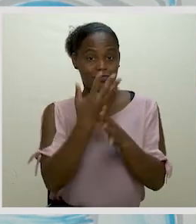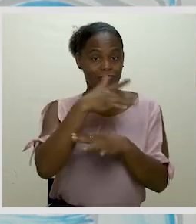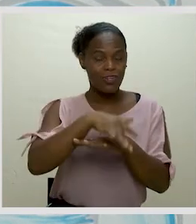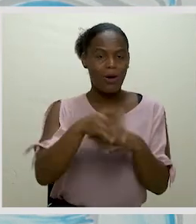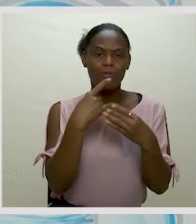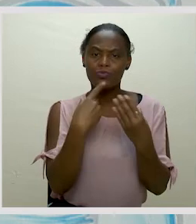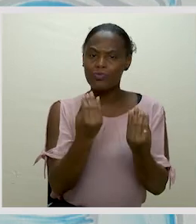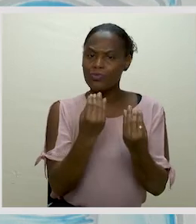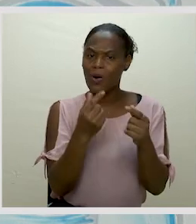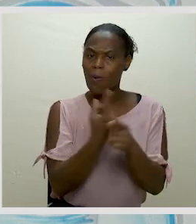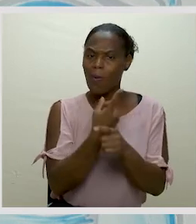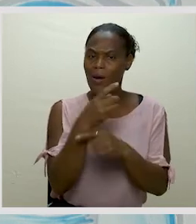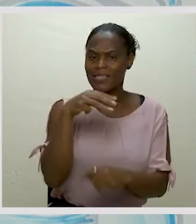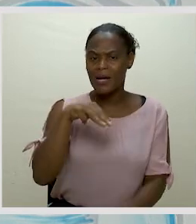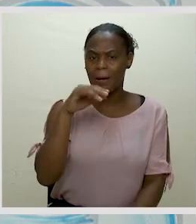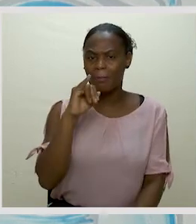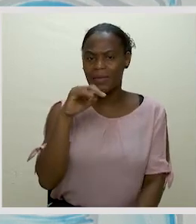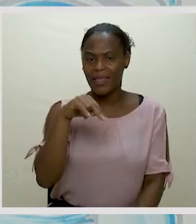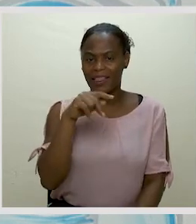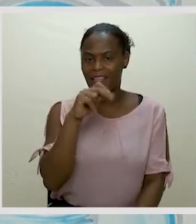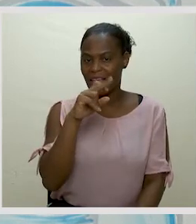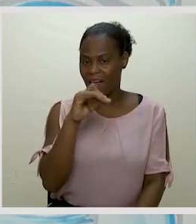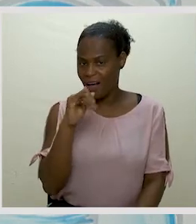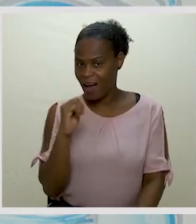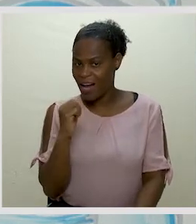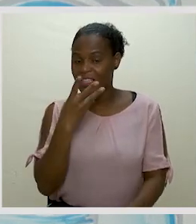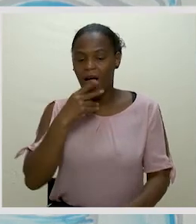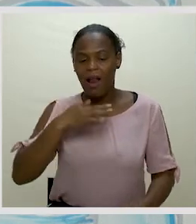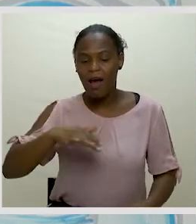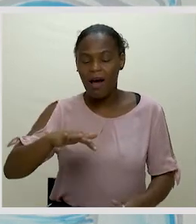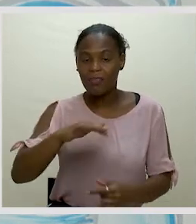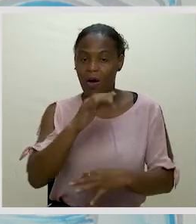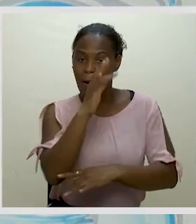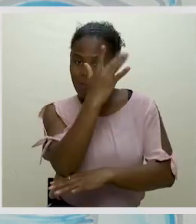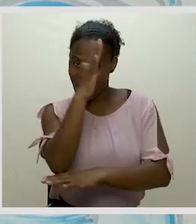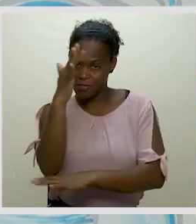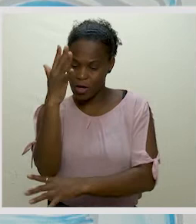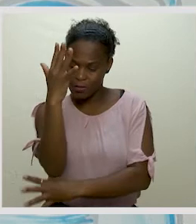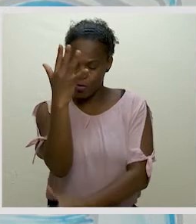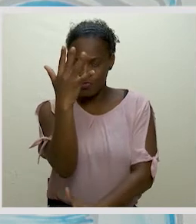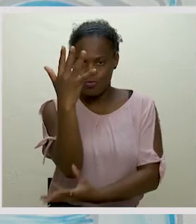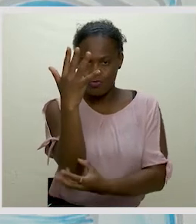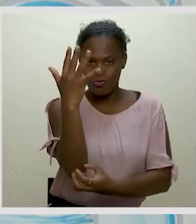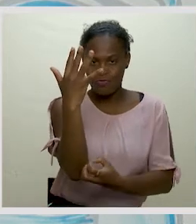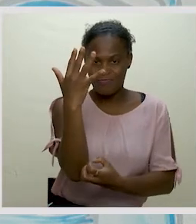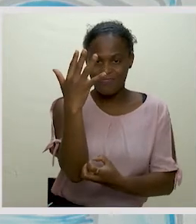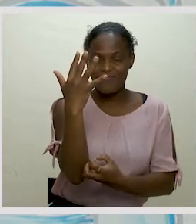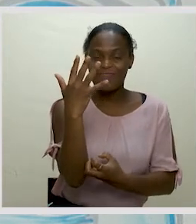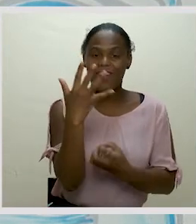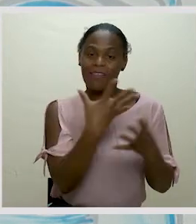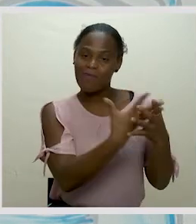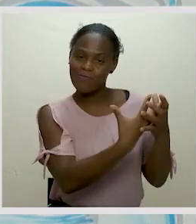muitos minerais ficam no solo. As raízes das plantas aproveitam para absorver